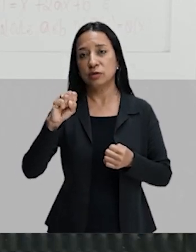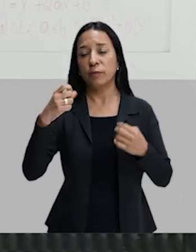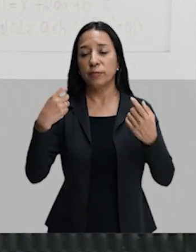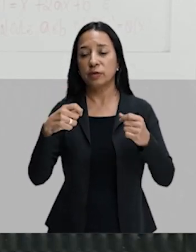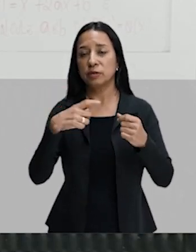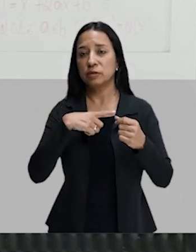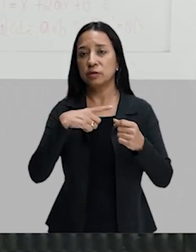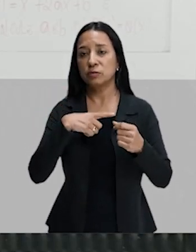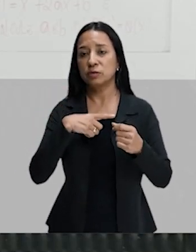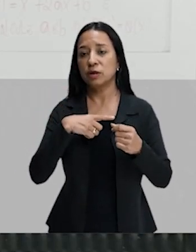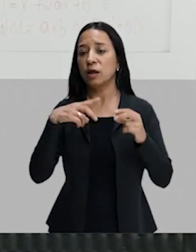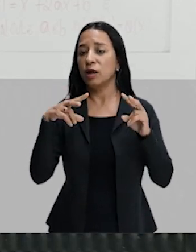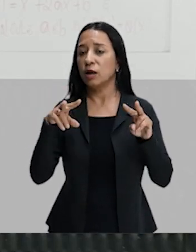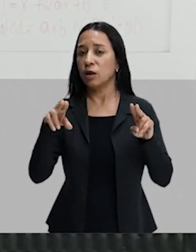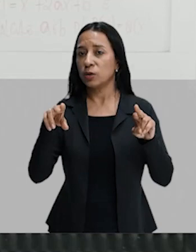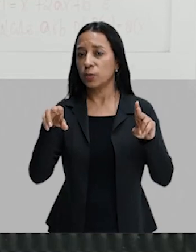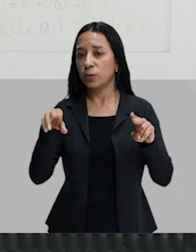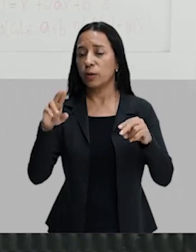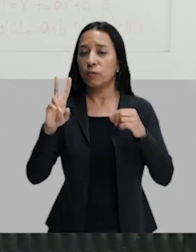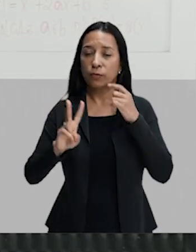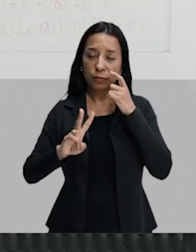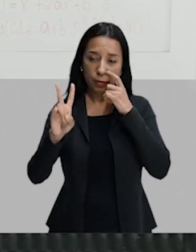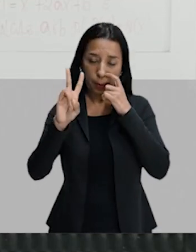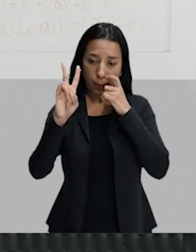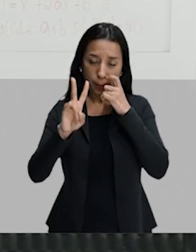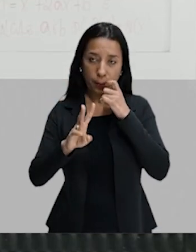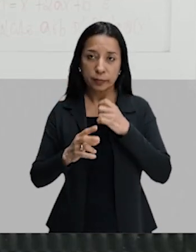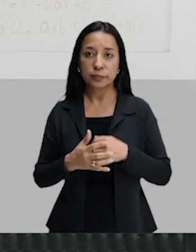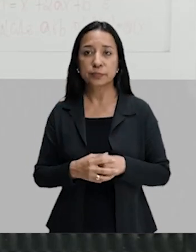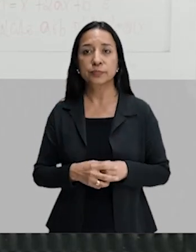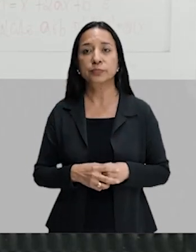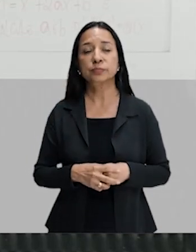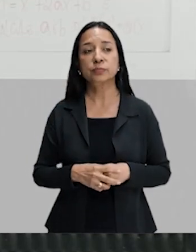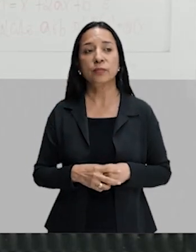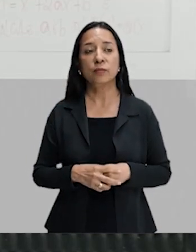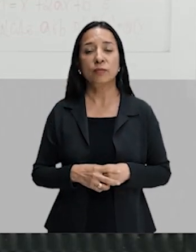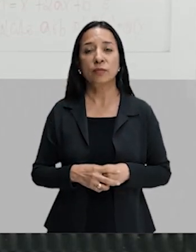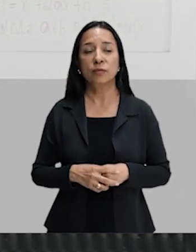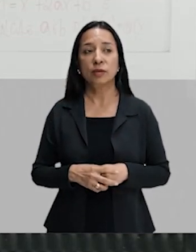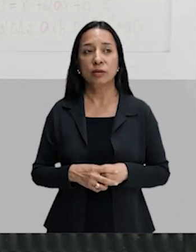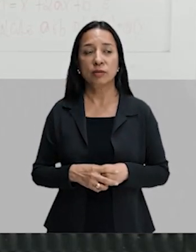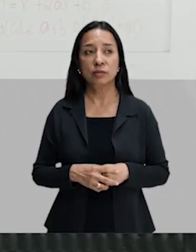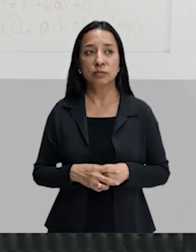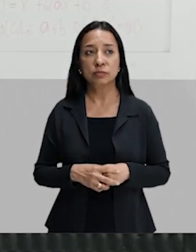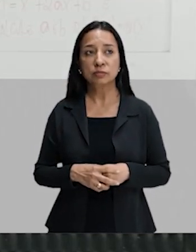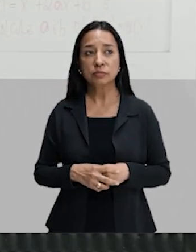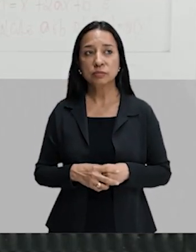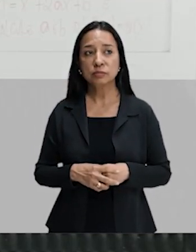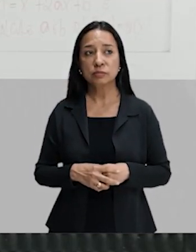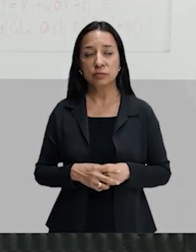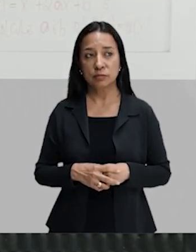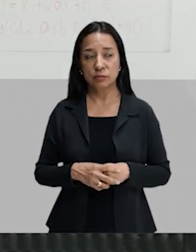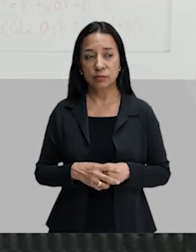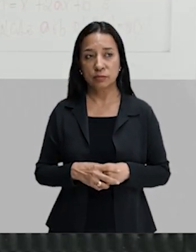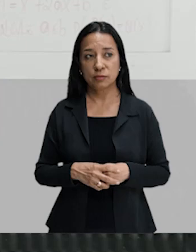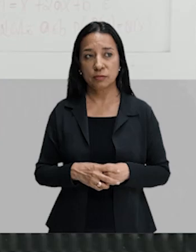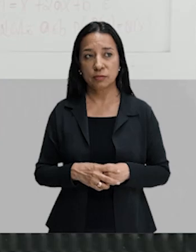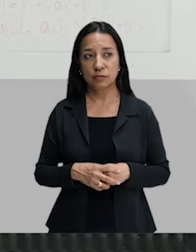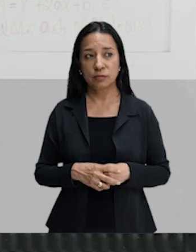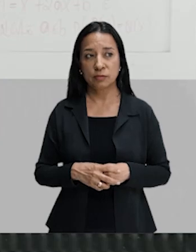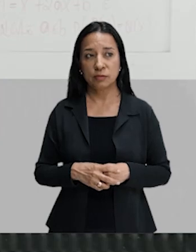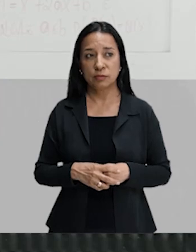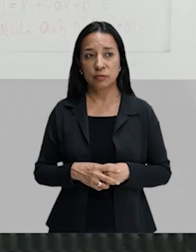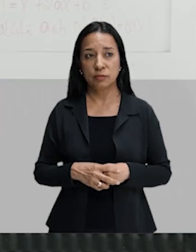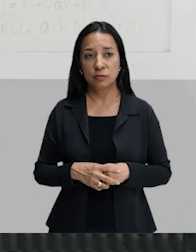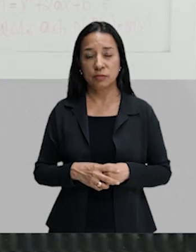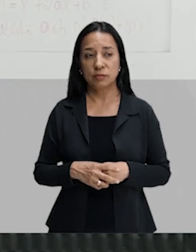que ter o mesmo valor. Devem ser iguais, tá? Então a condição para que um